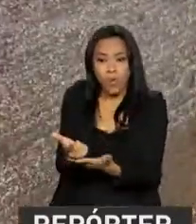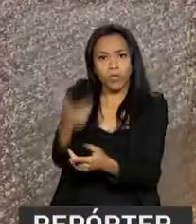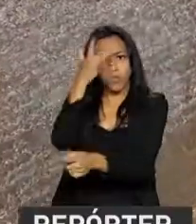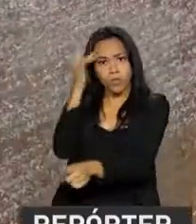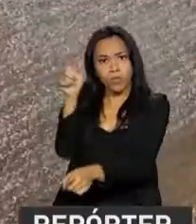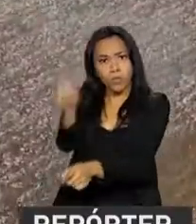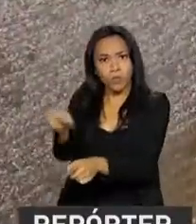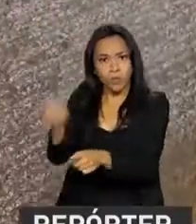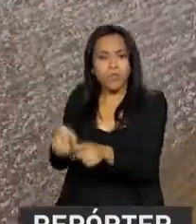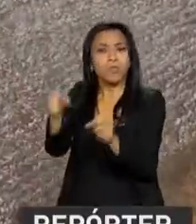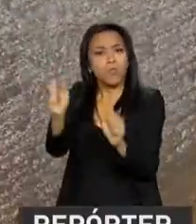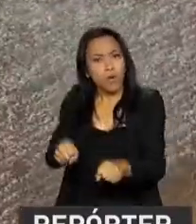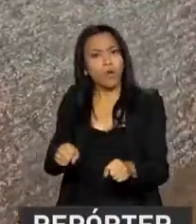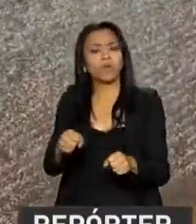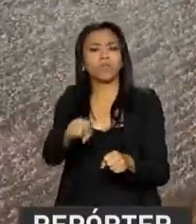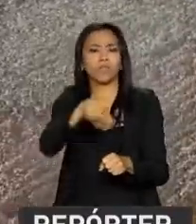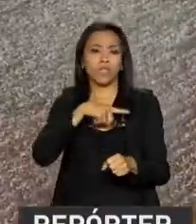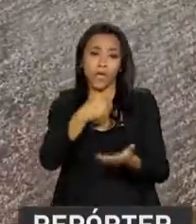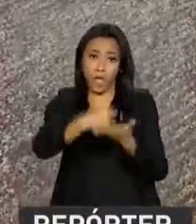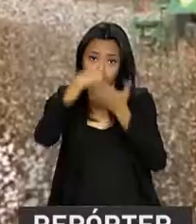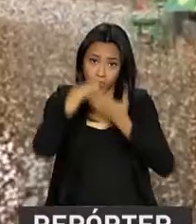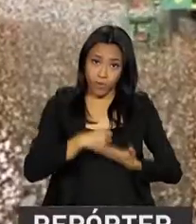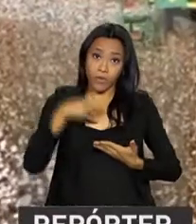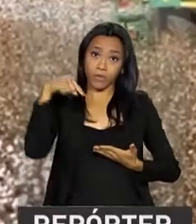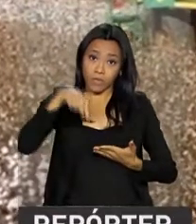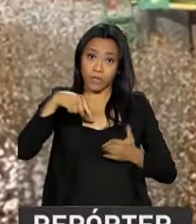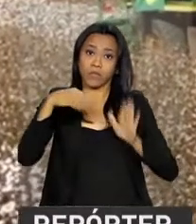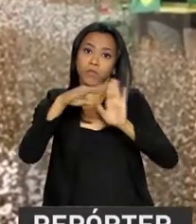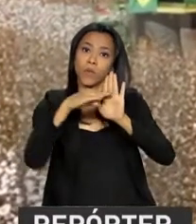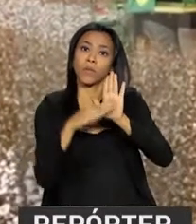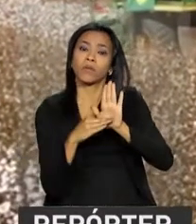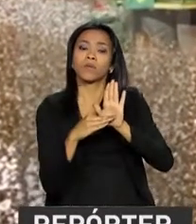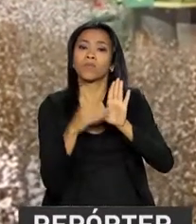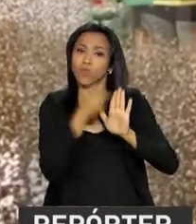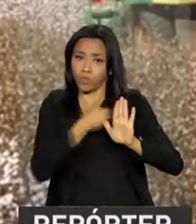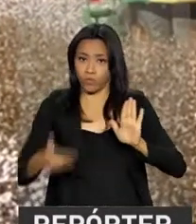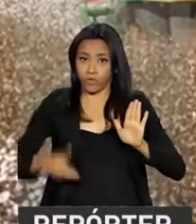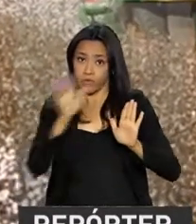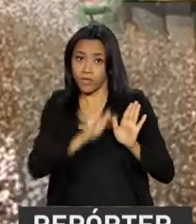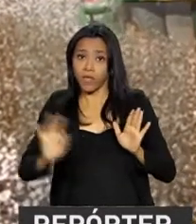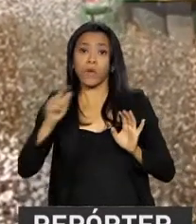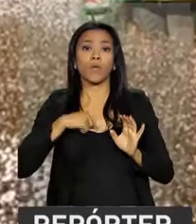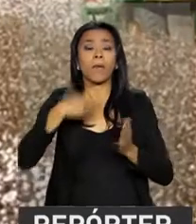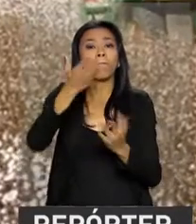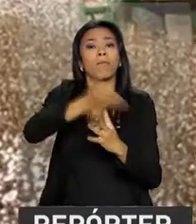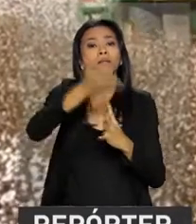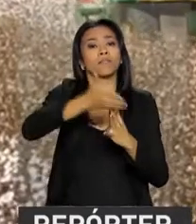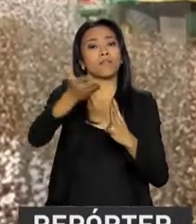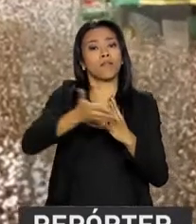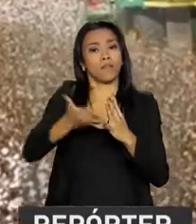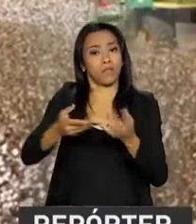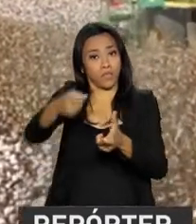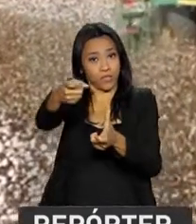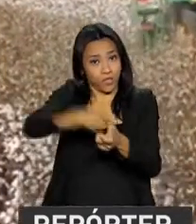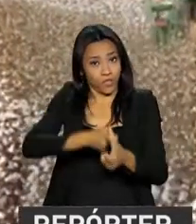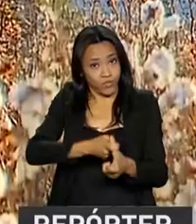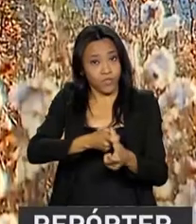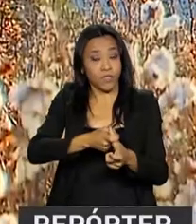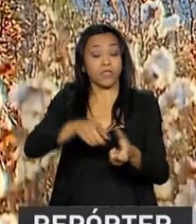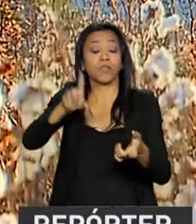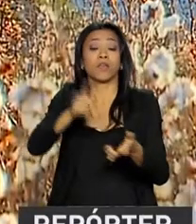se beneficiar do programa de regularização rural com ele o governo federal vai permitir o parcelamento das dívidas previdenciárias